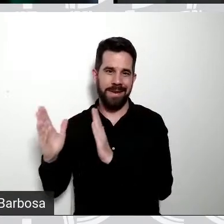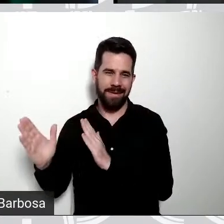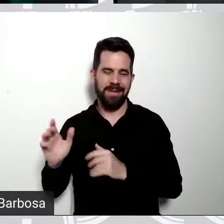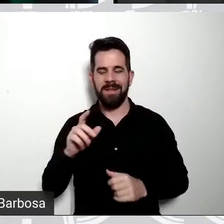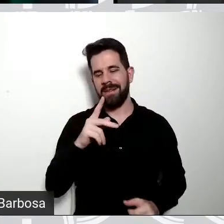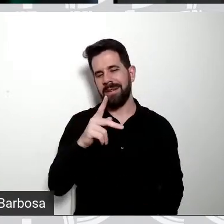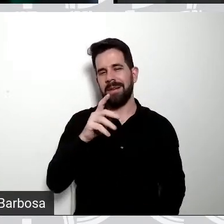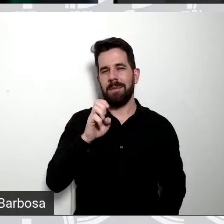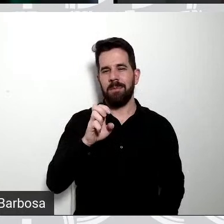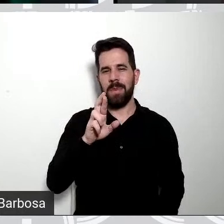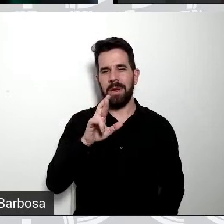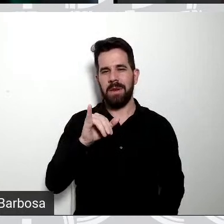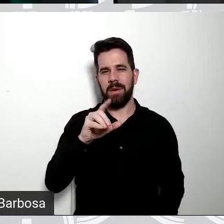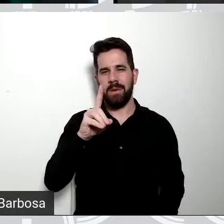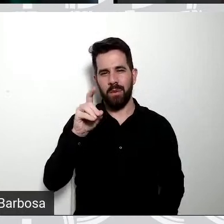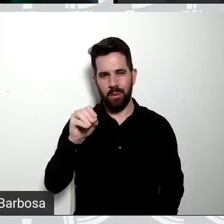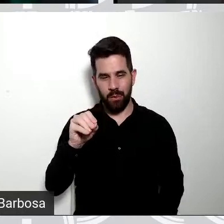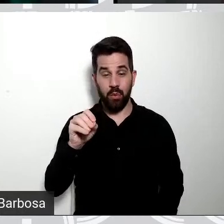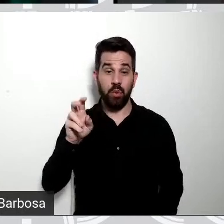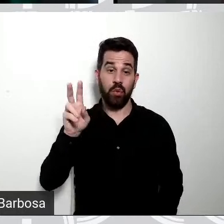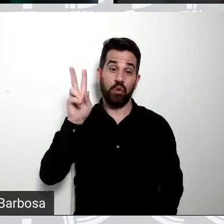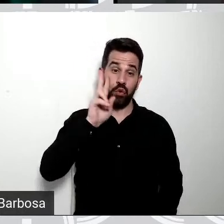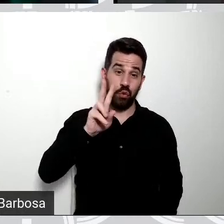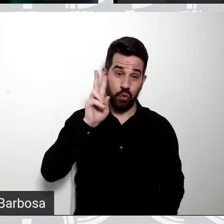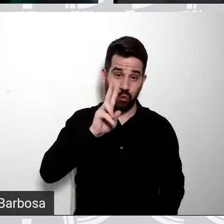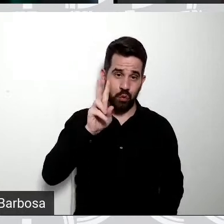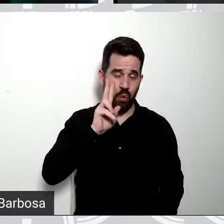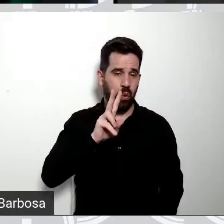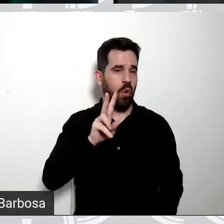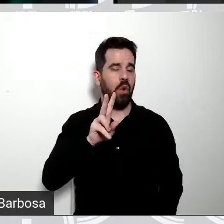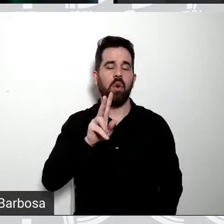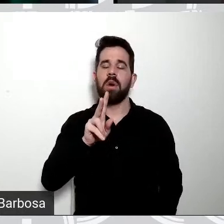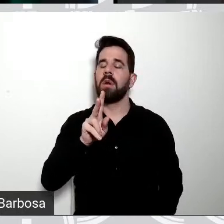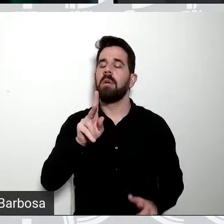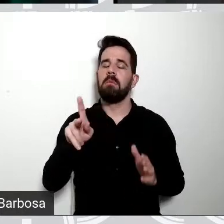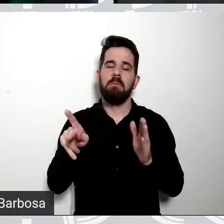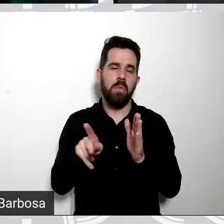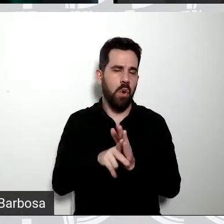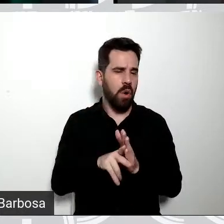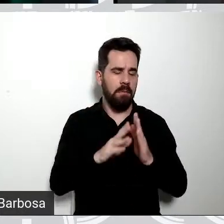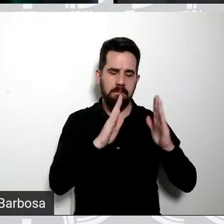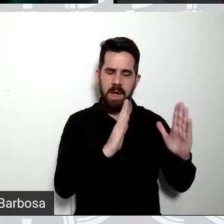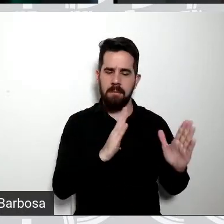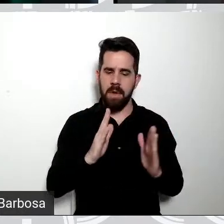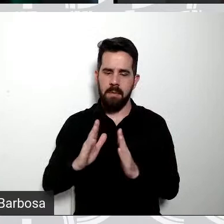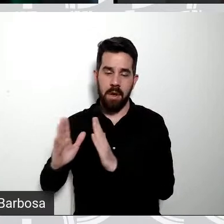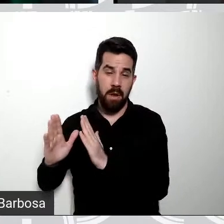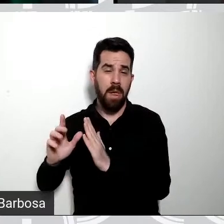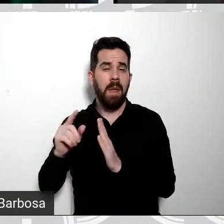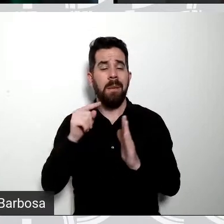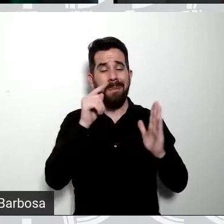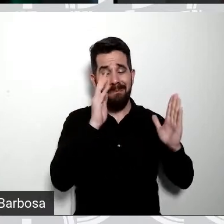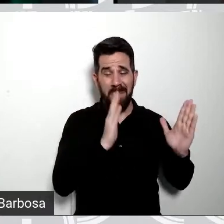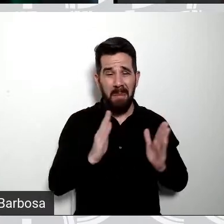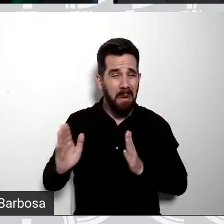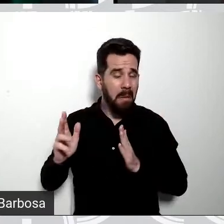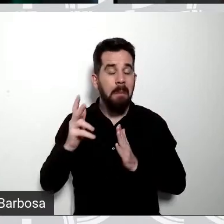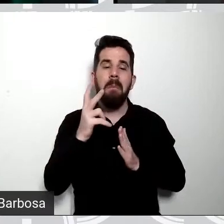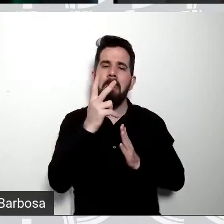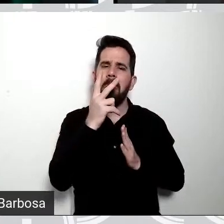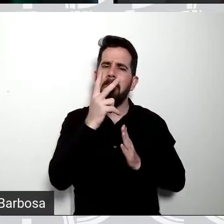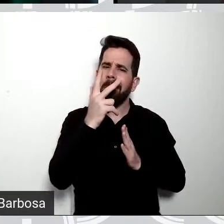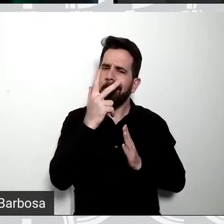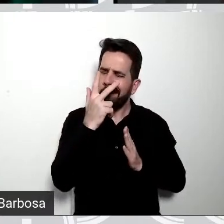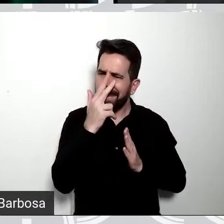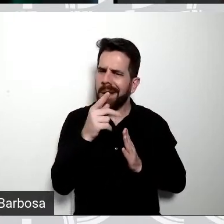modo estruturante da narrativa historiográfica esconde inúmeras armadilhas, tanto para quem se